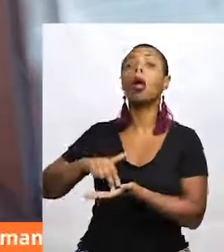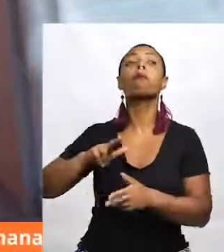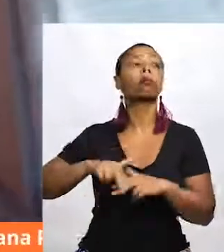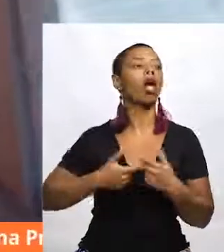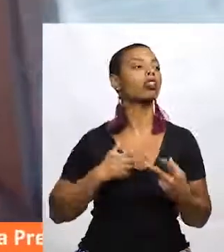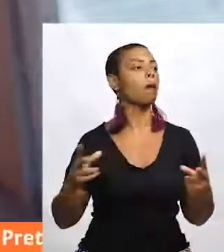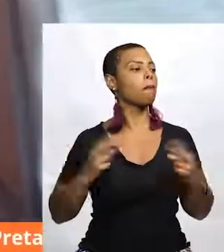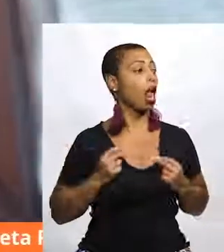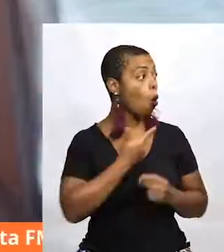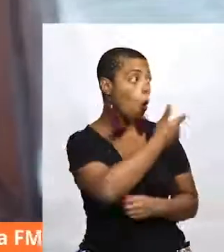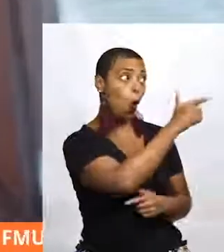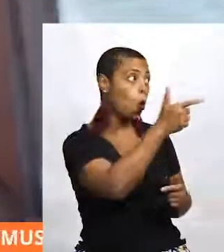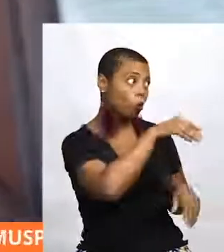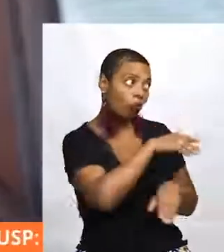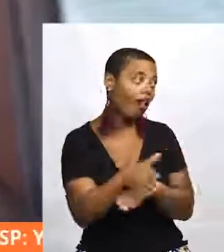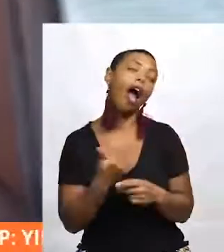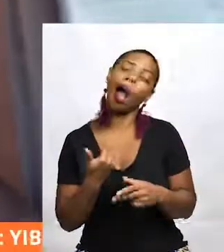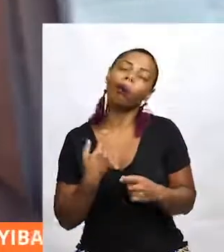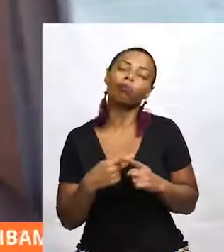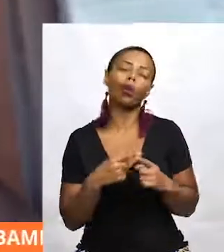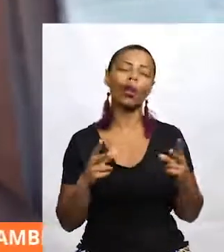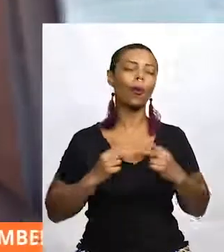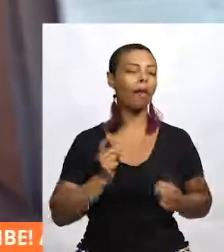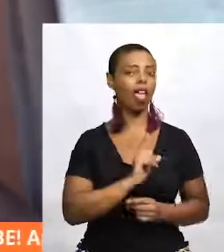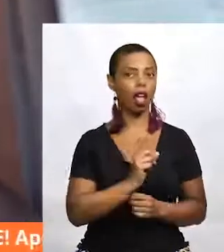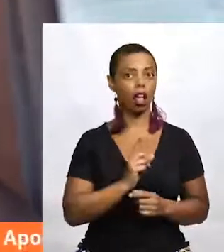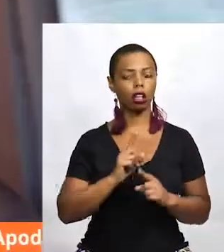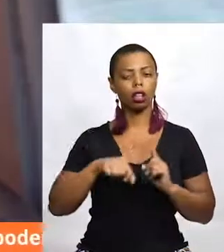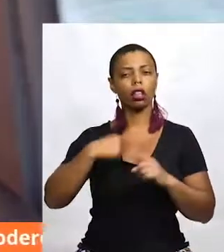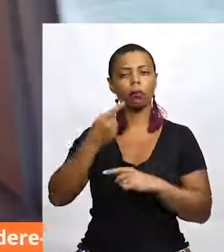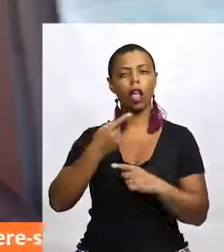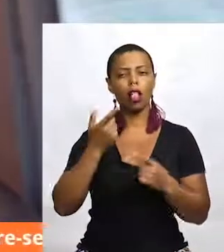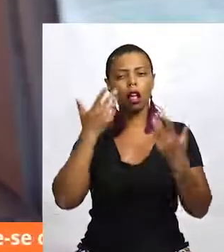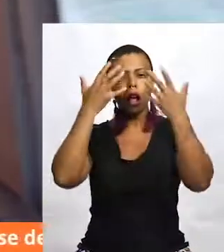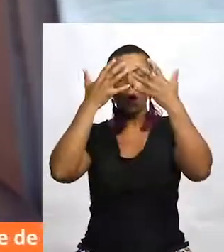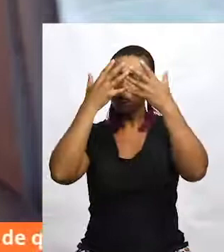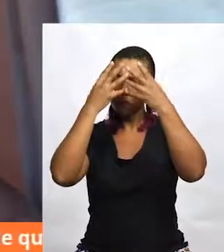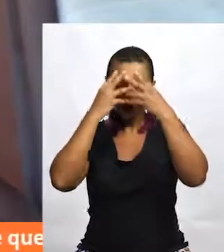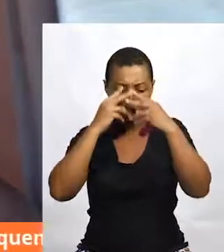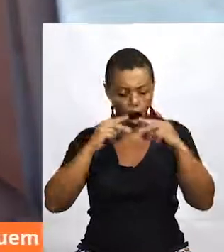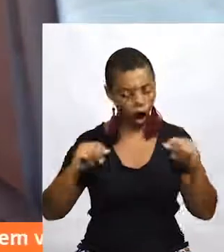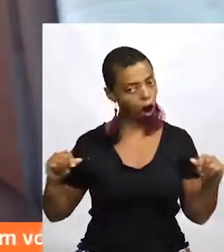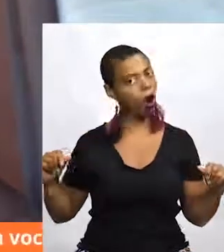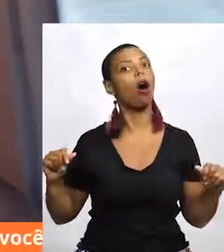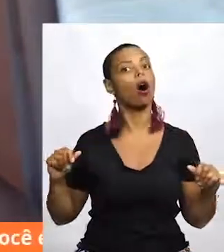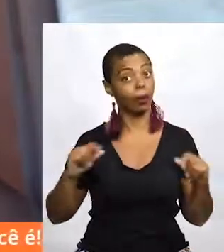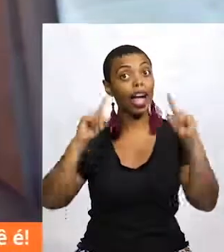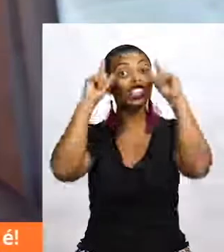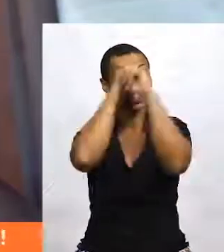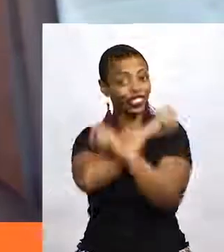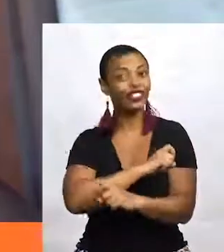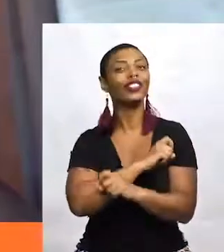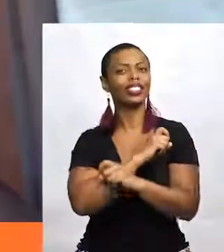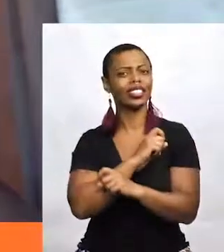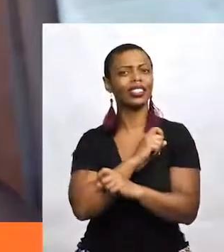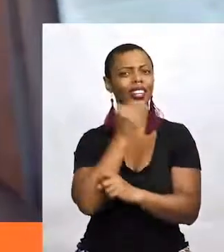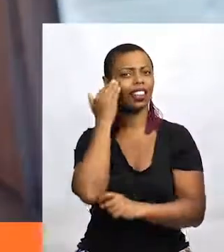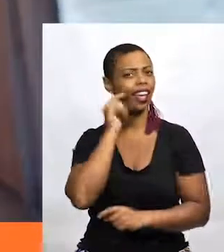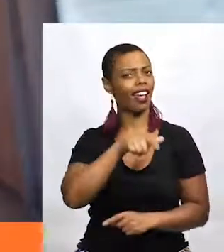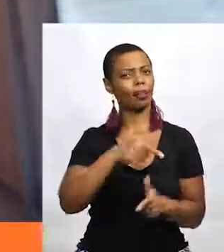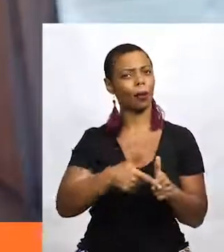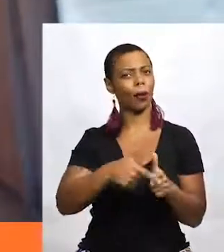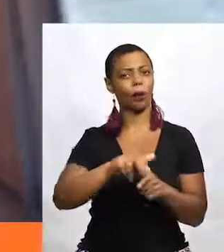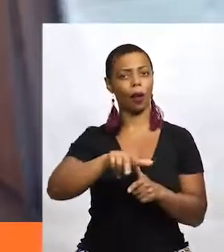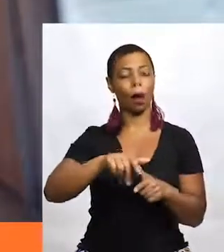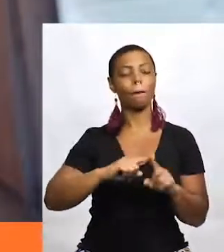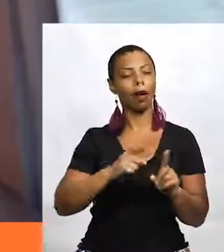não estavam, é porque não mereciam. Desconstruir esse sentimento é muito difícil. E o fato de vocês estarem cientes